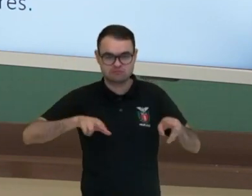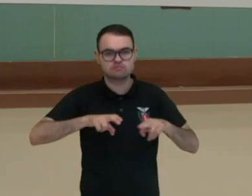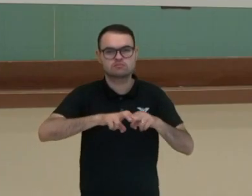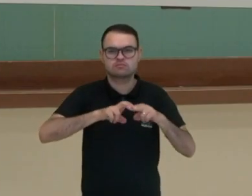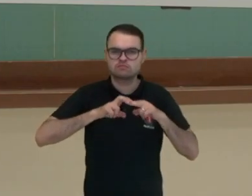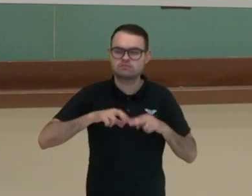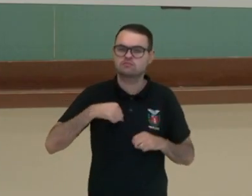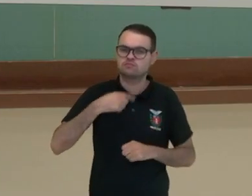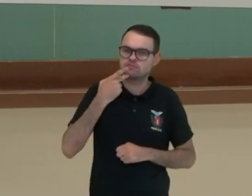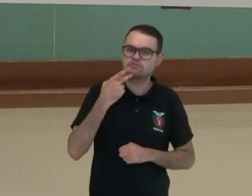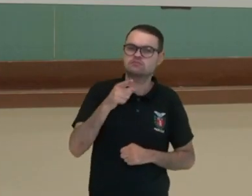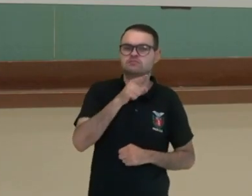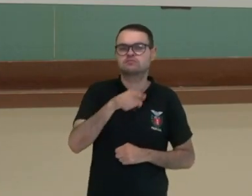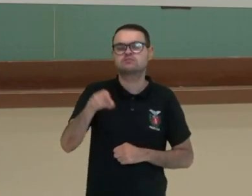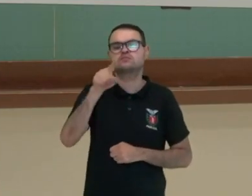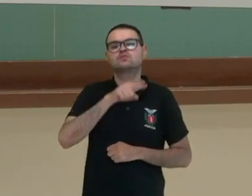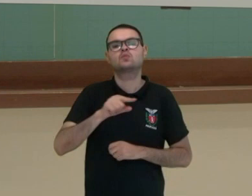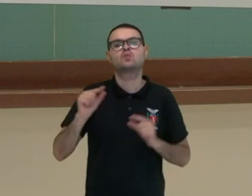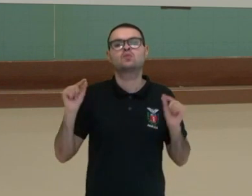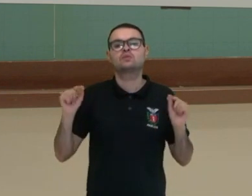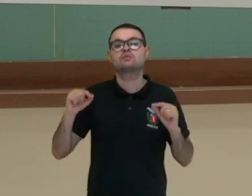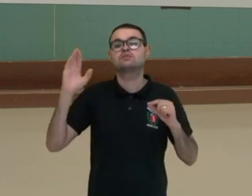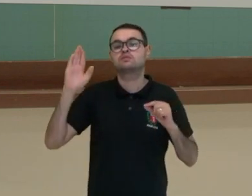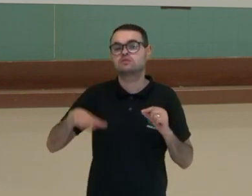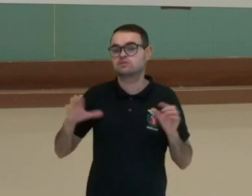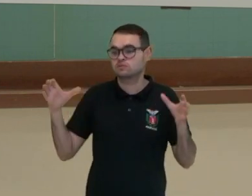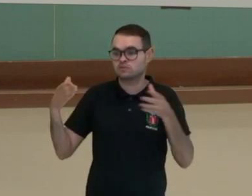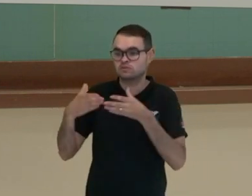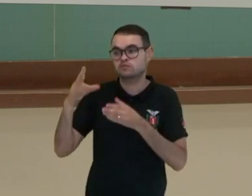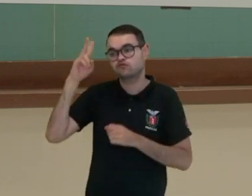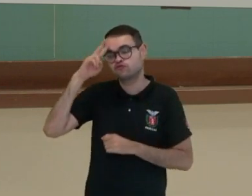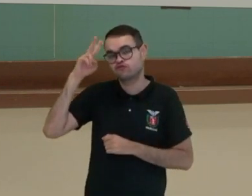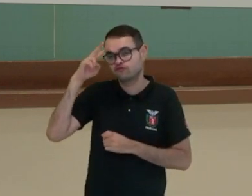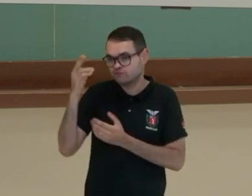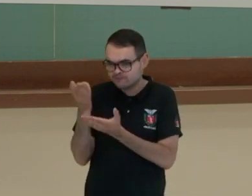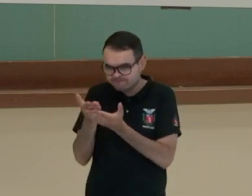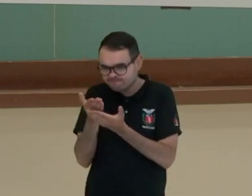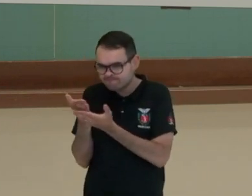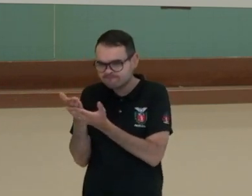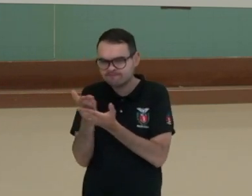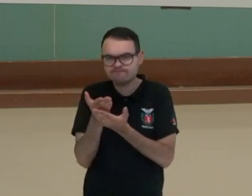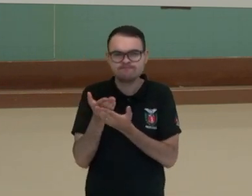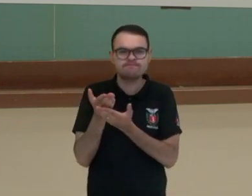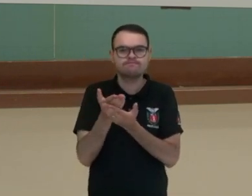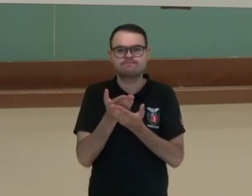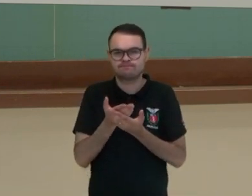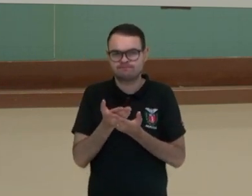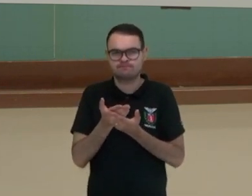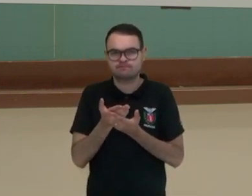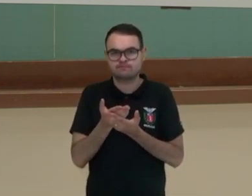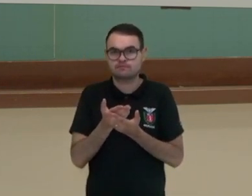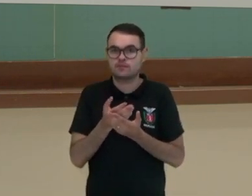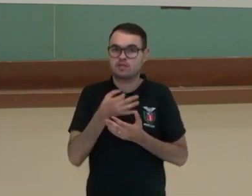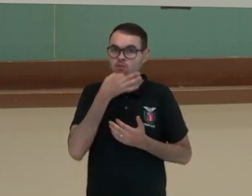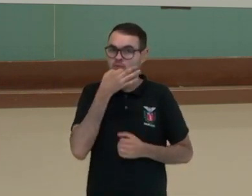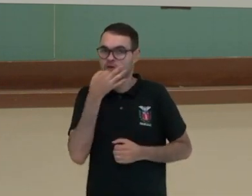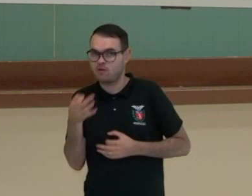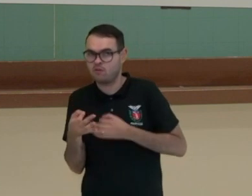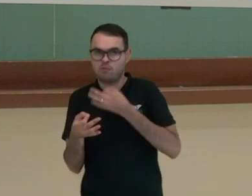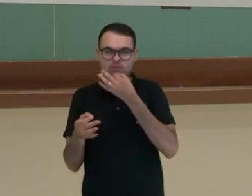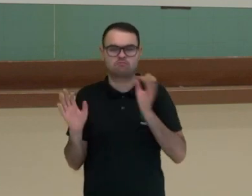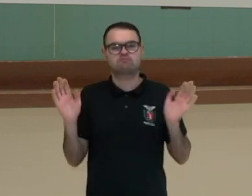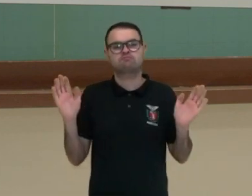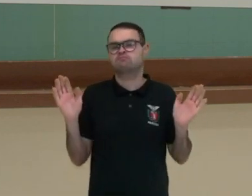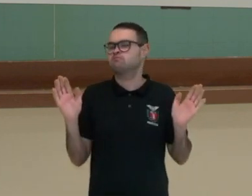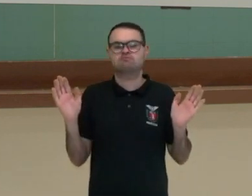que eu disse a vocês que o historiador ele interpreta essas fontes históricas, não emite juízo de valor.